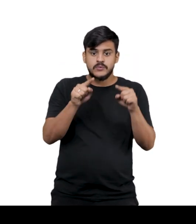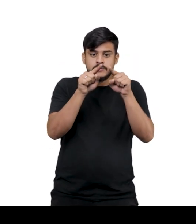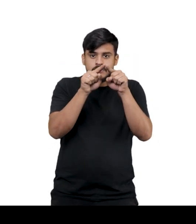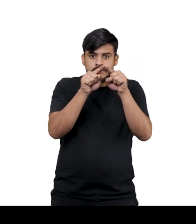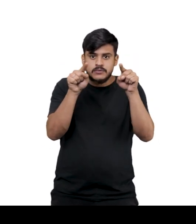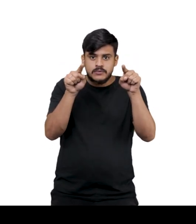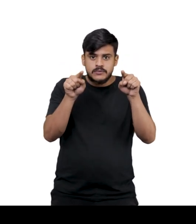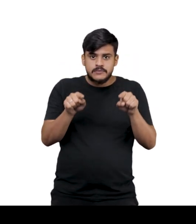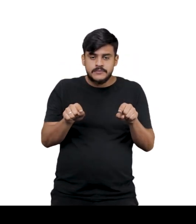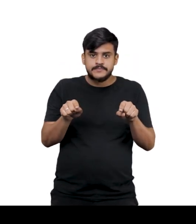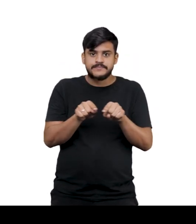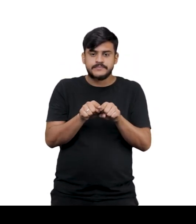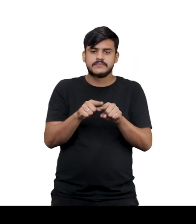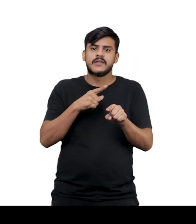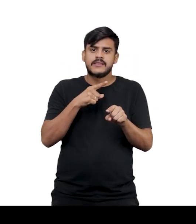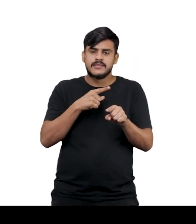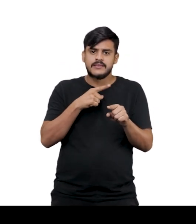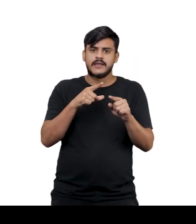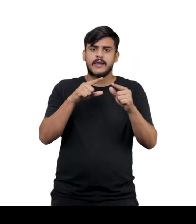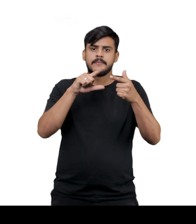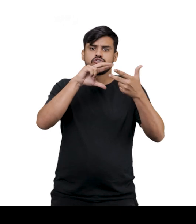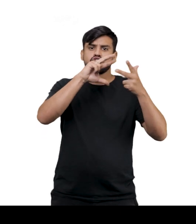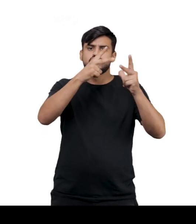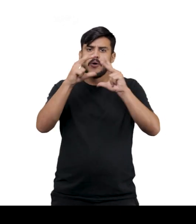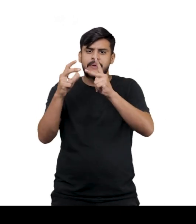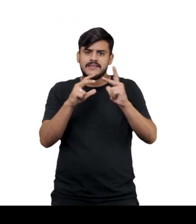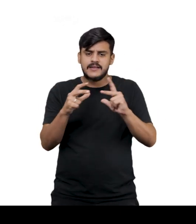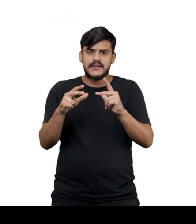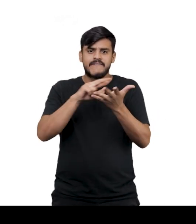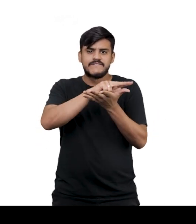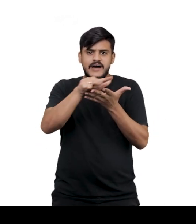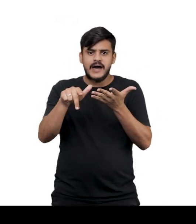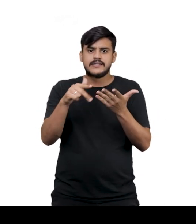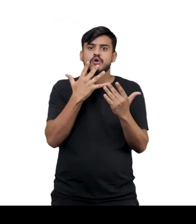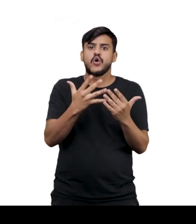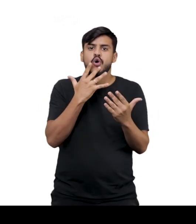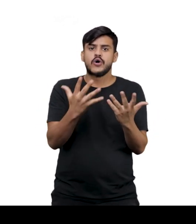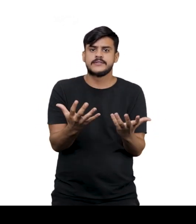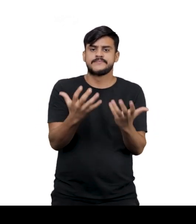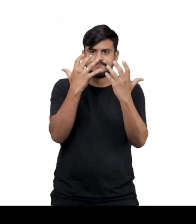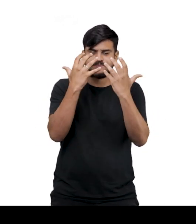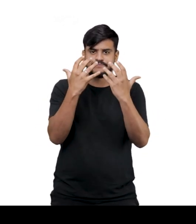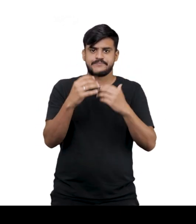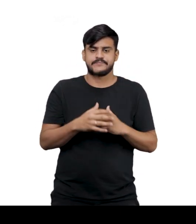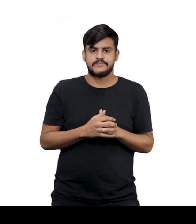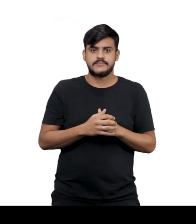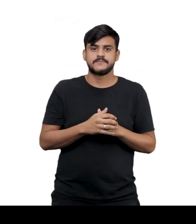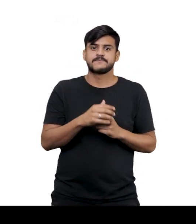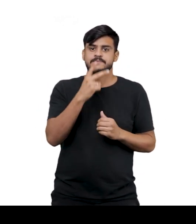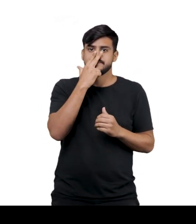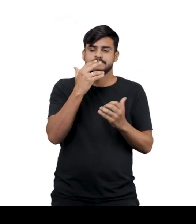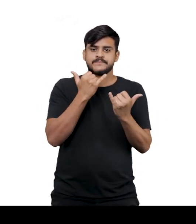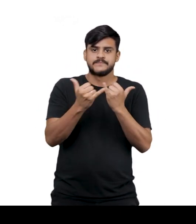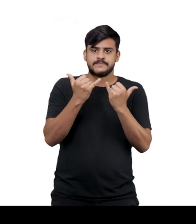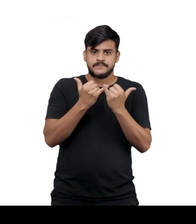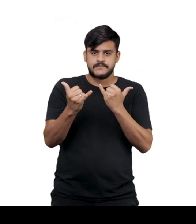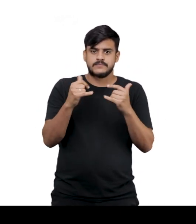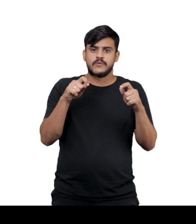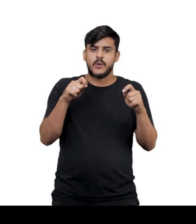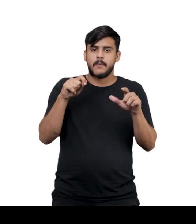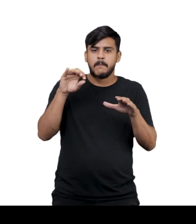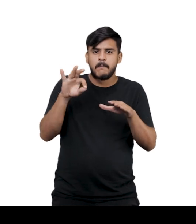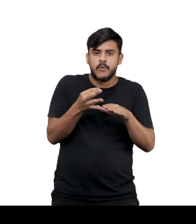vez, contorna um quadrado central repleto de padrões geométricos e cores vibrantes. A obra lembra